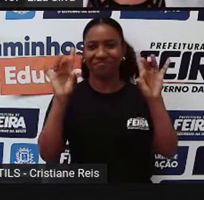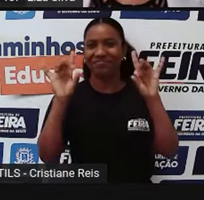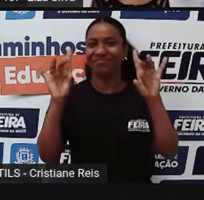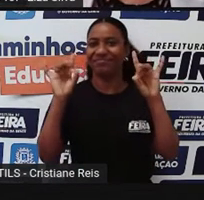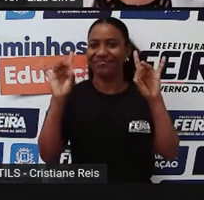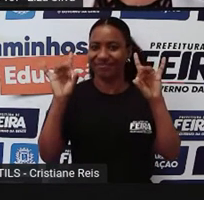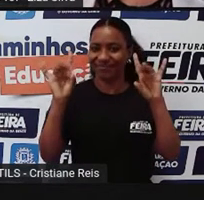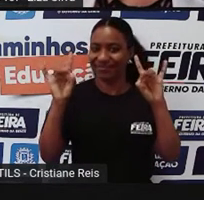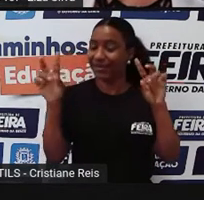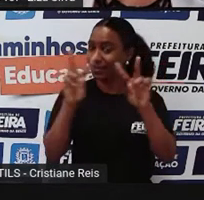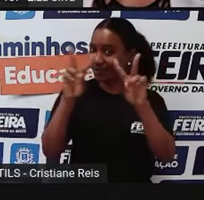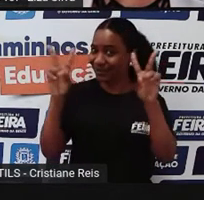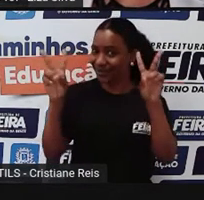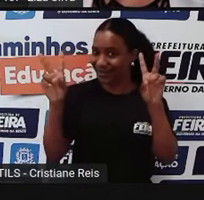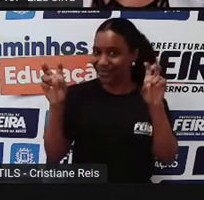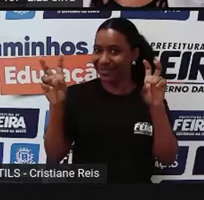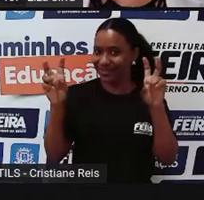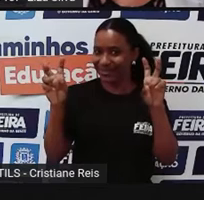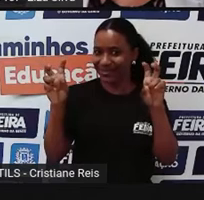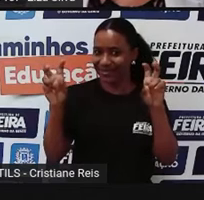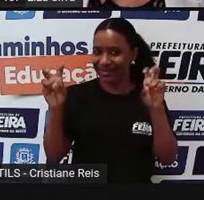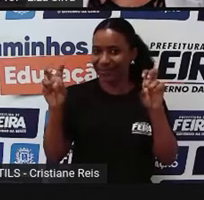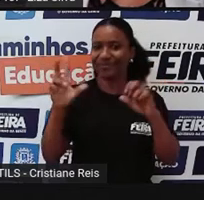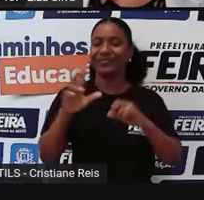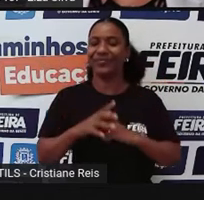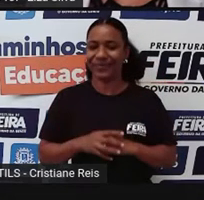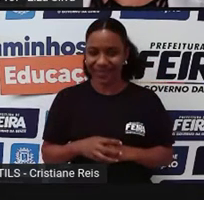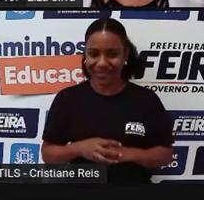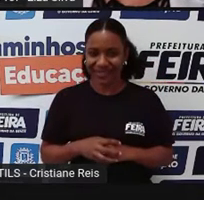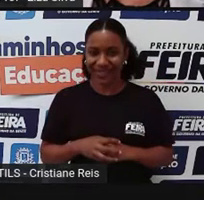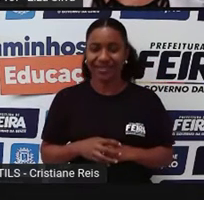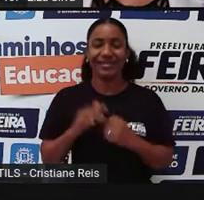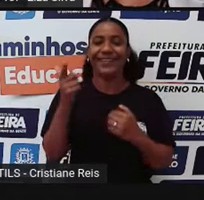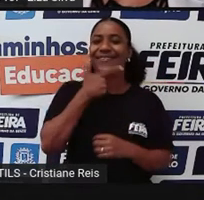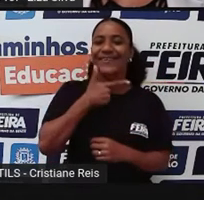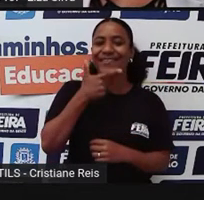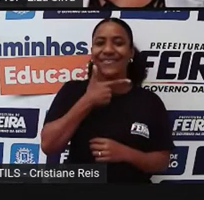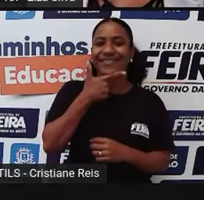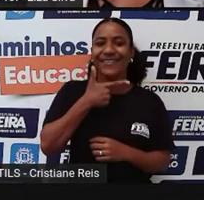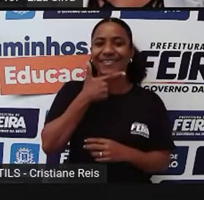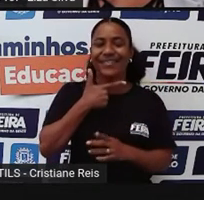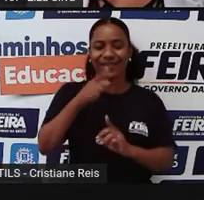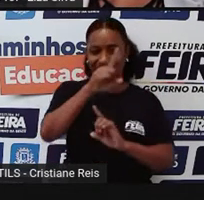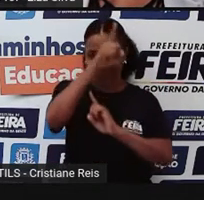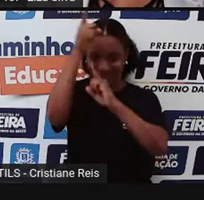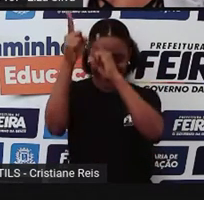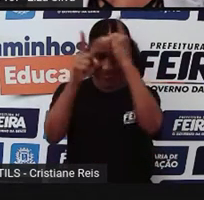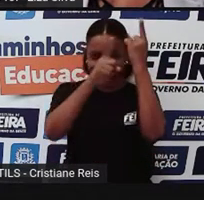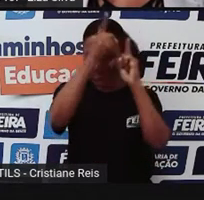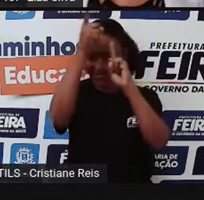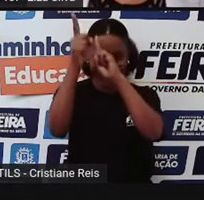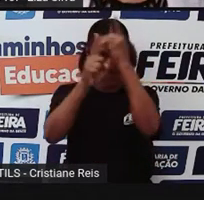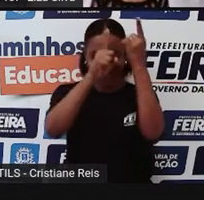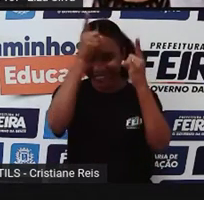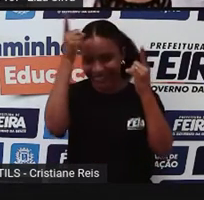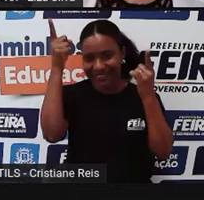institulado Creed Minecraft X queijo elaborado de forma criativa